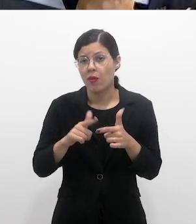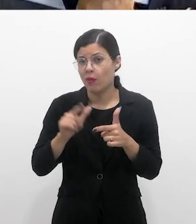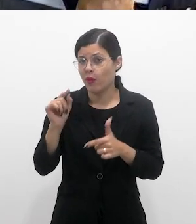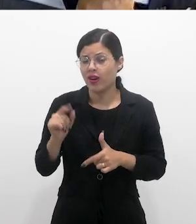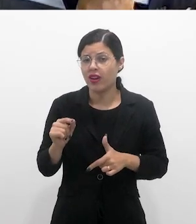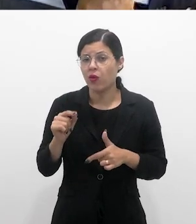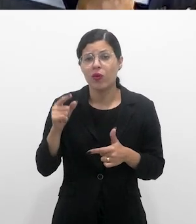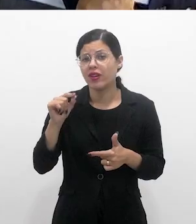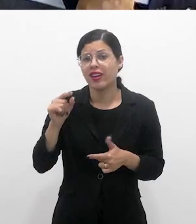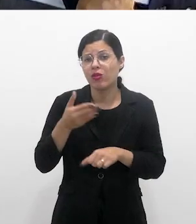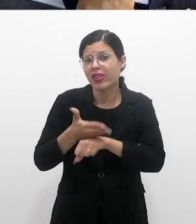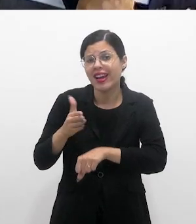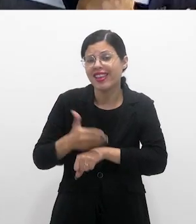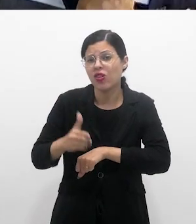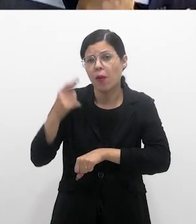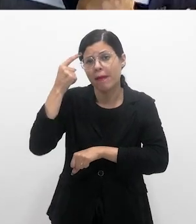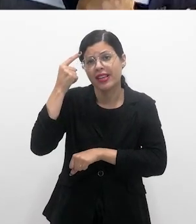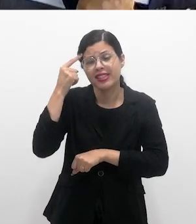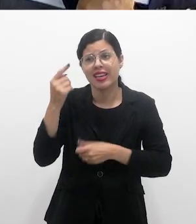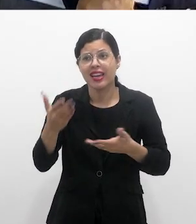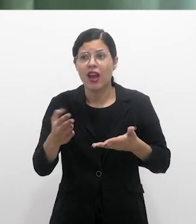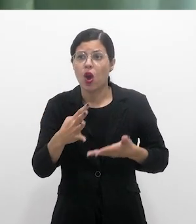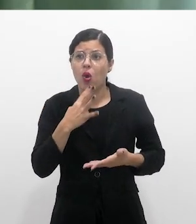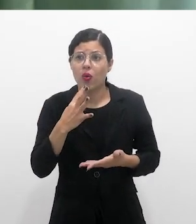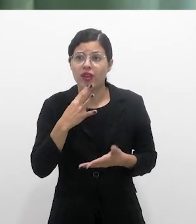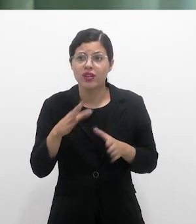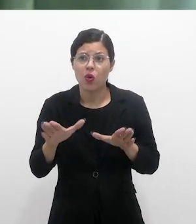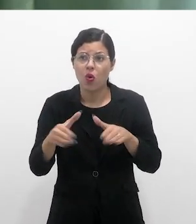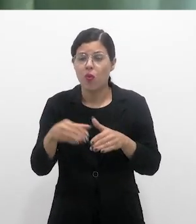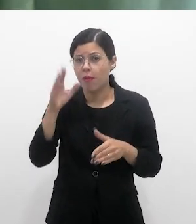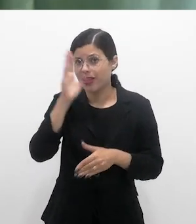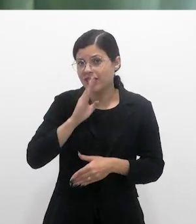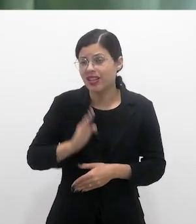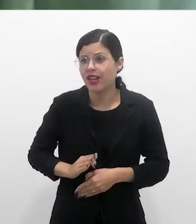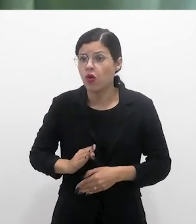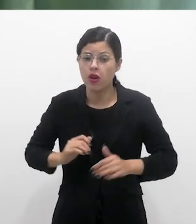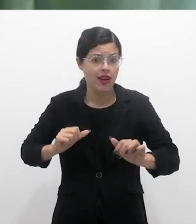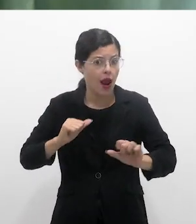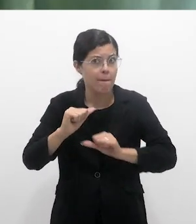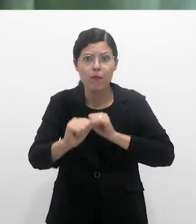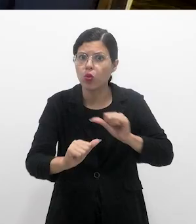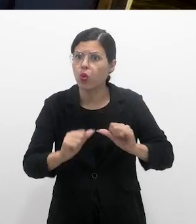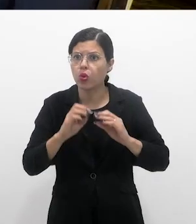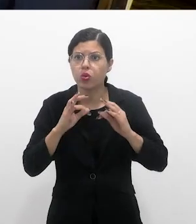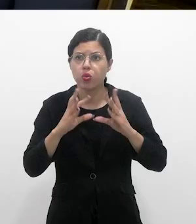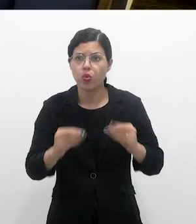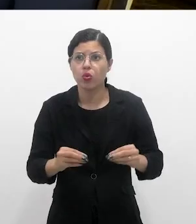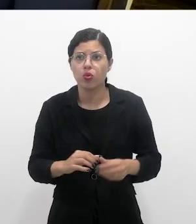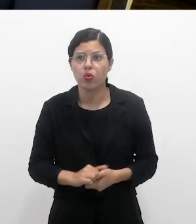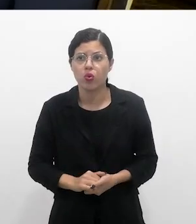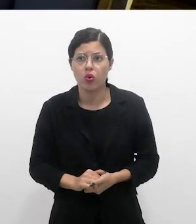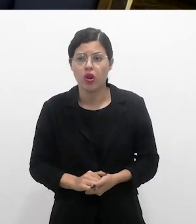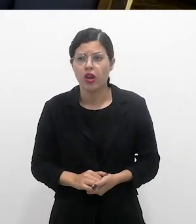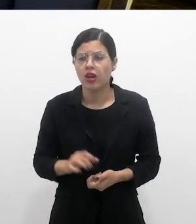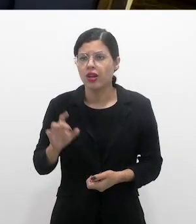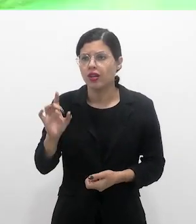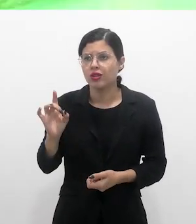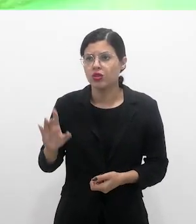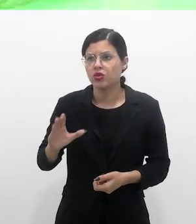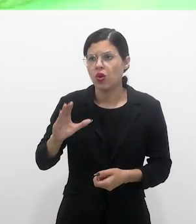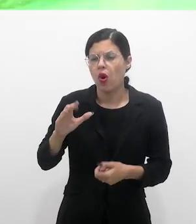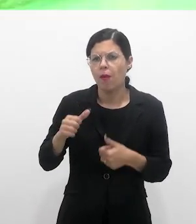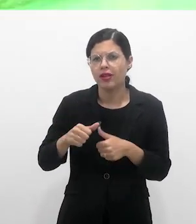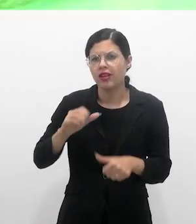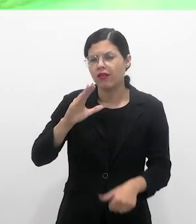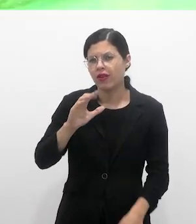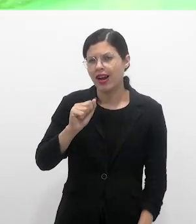quer conhecer o time brasileiro jogando, e ele mudou tudo. No último jogo, ele só deixou o Casimiro, o